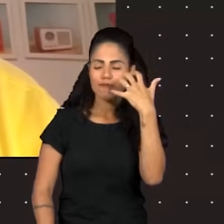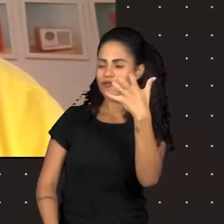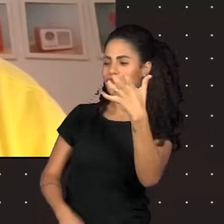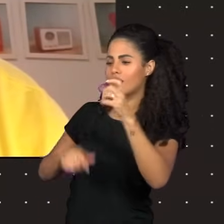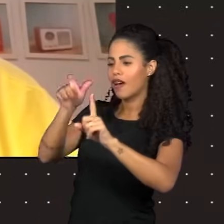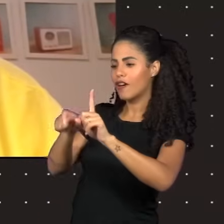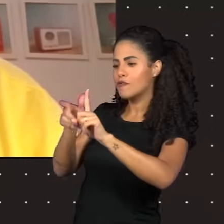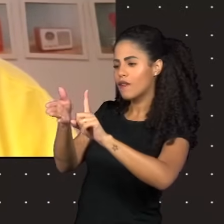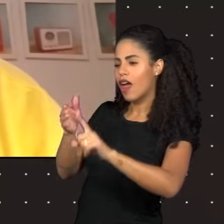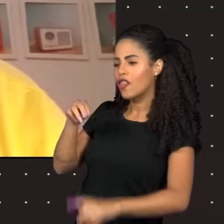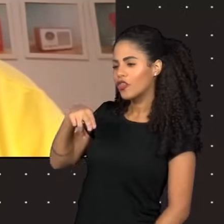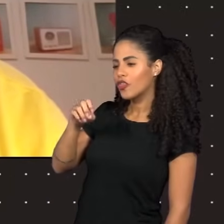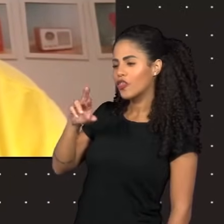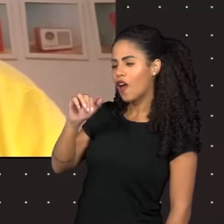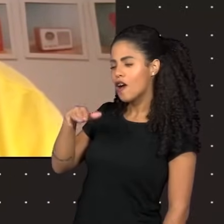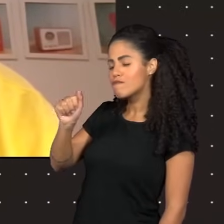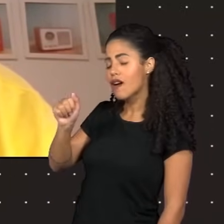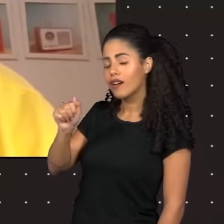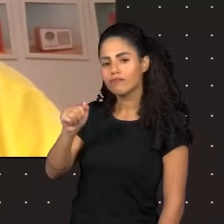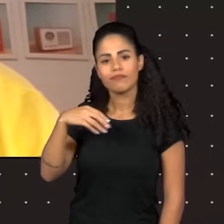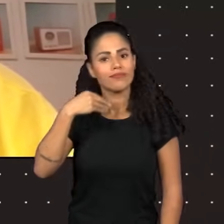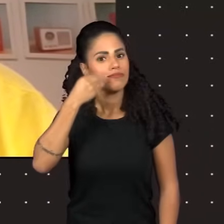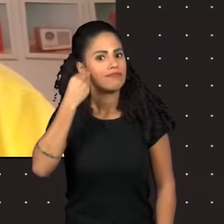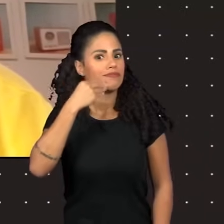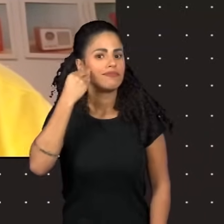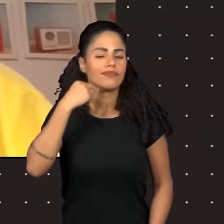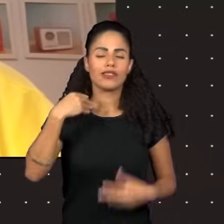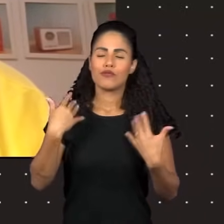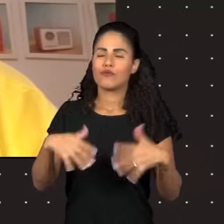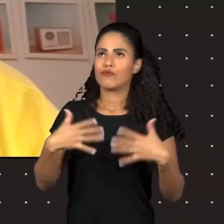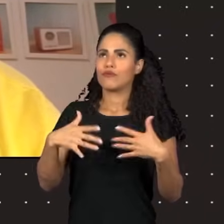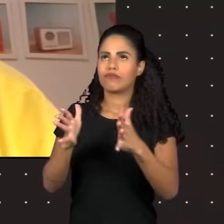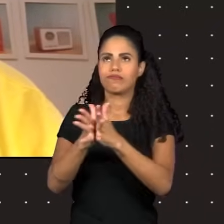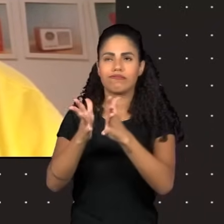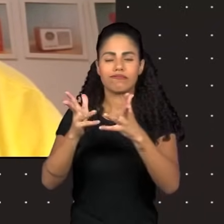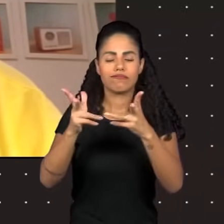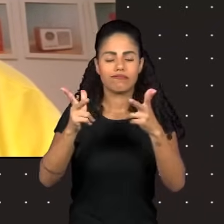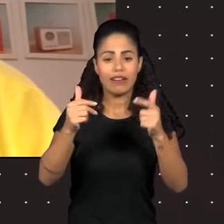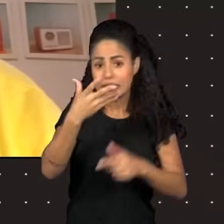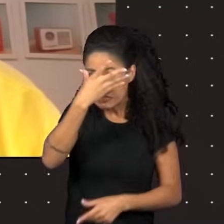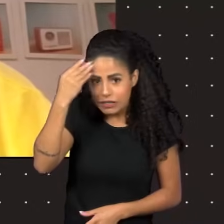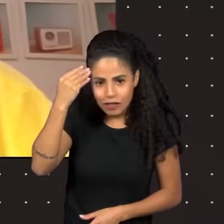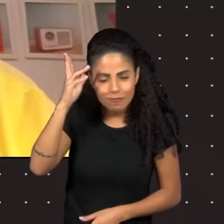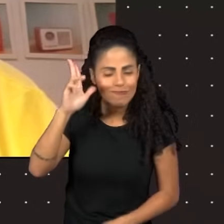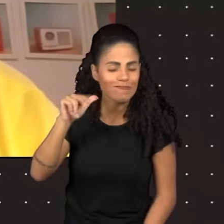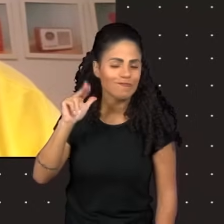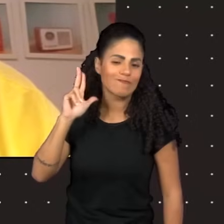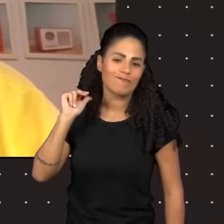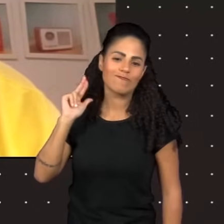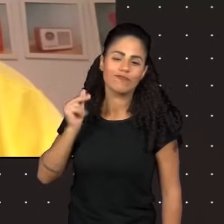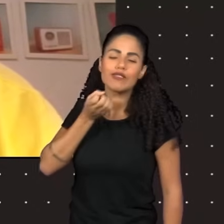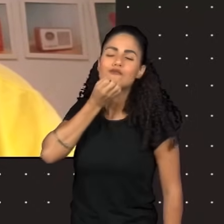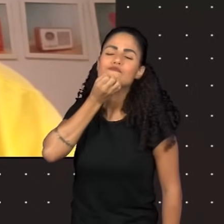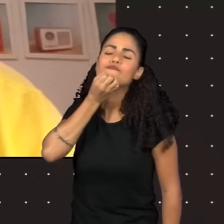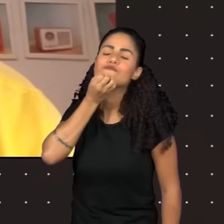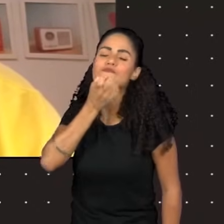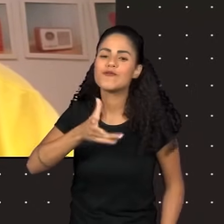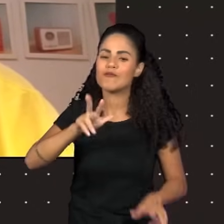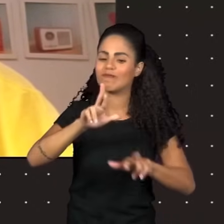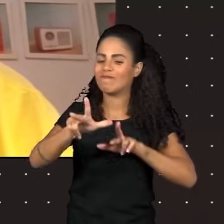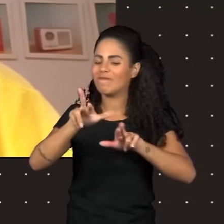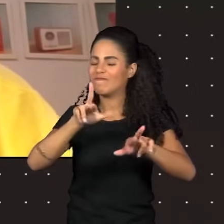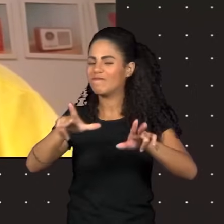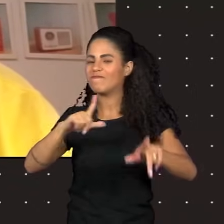querida, foi uma experiência inesquecível, muito bonita, muito